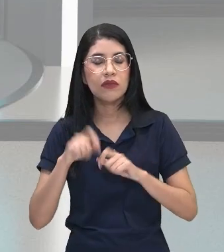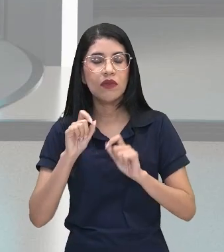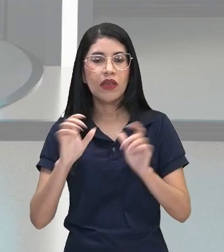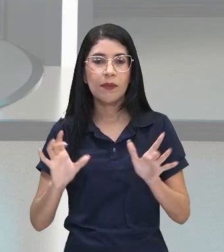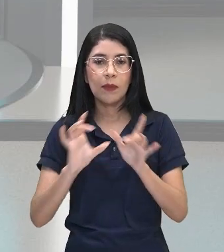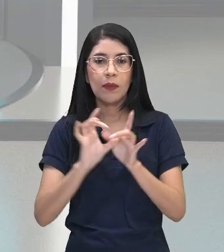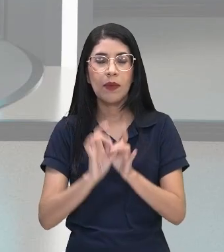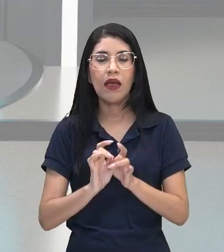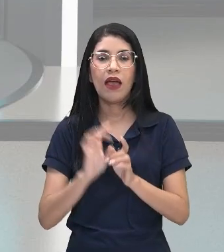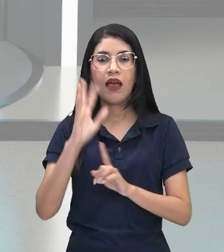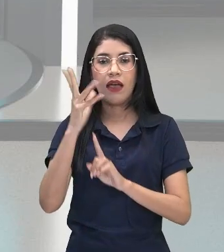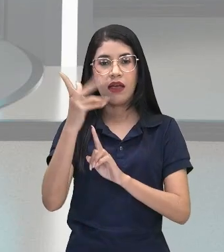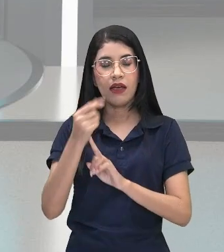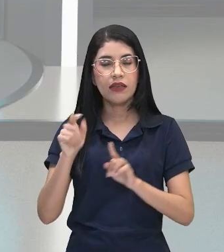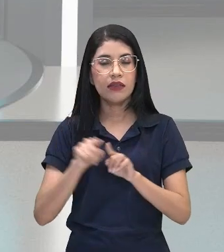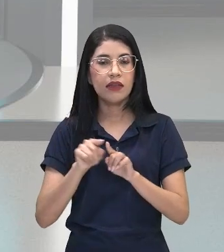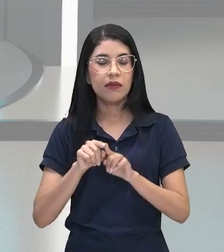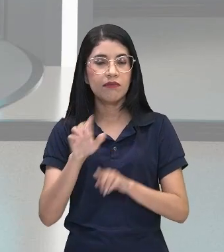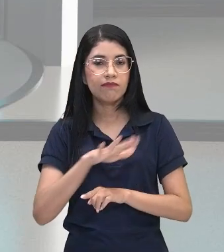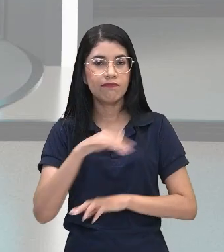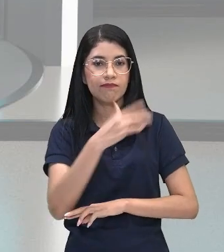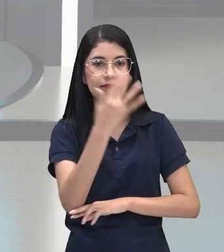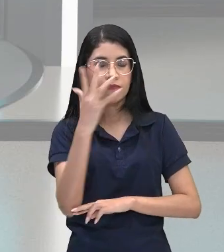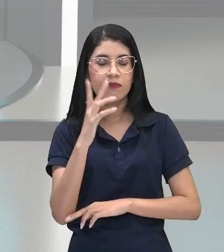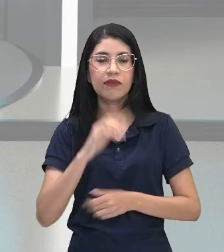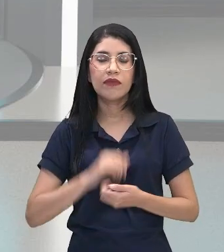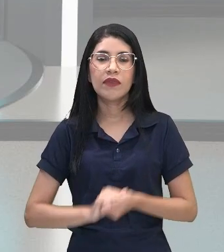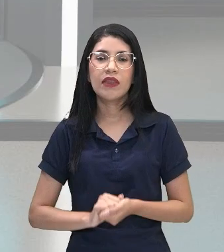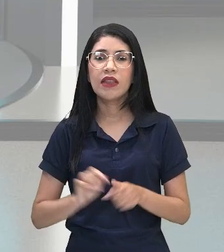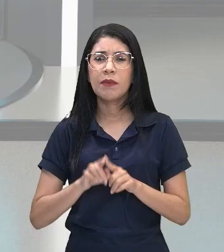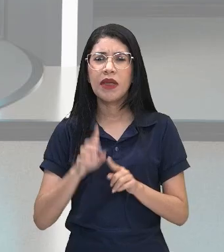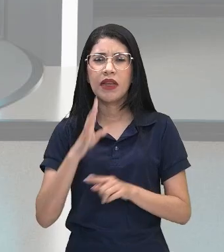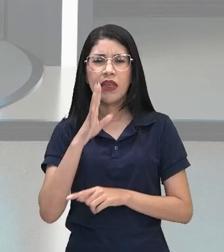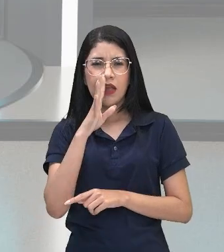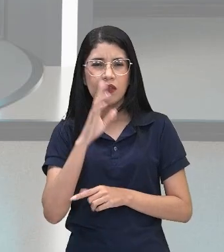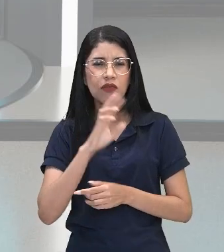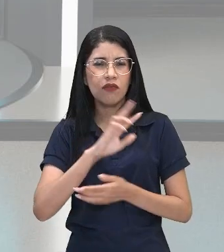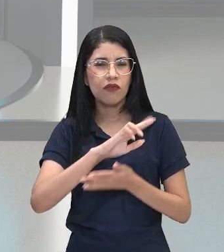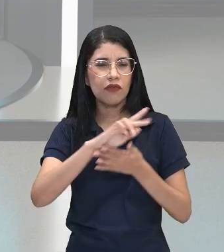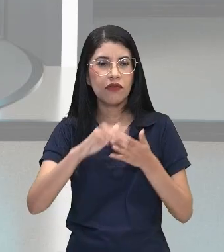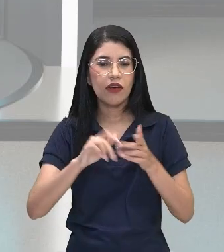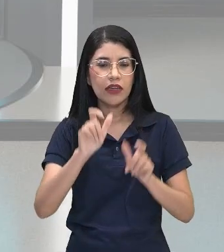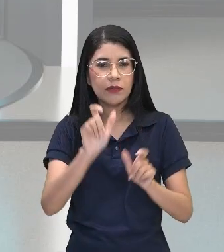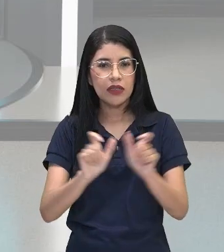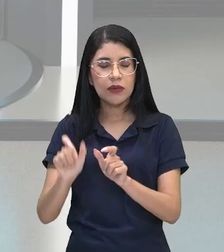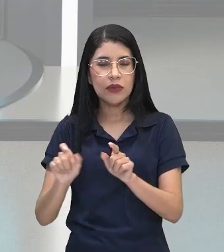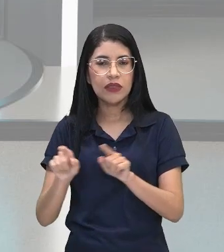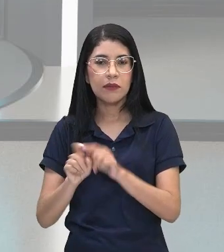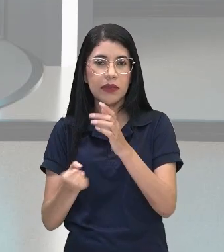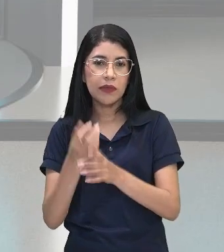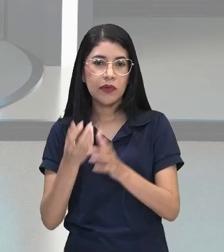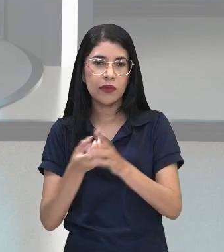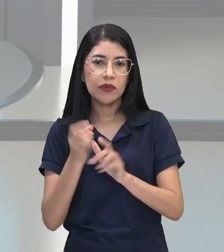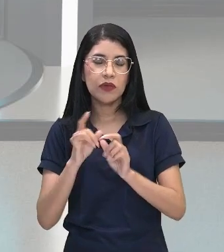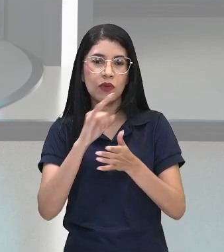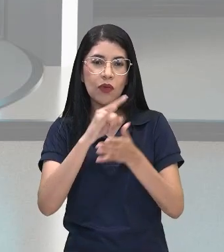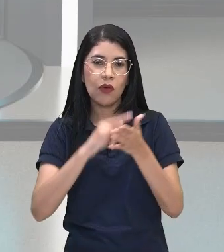meio ambiente num trabalho que foi além do encantamento no Brasil e elaborou 11